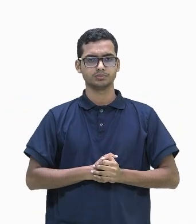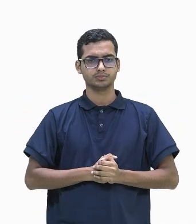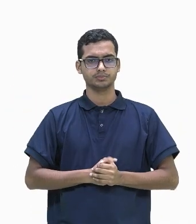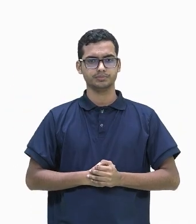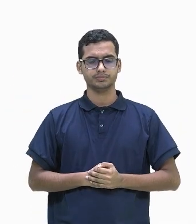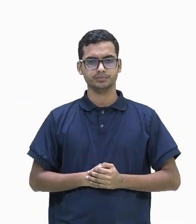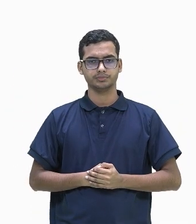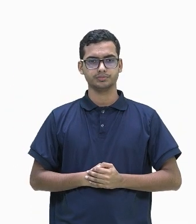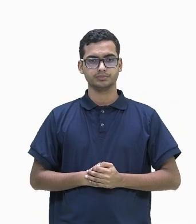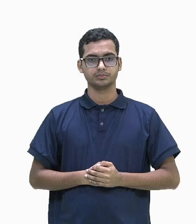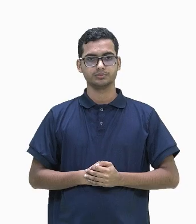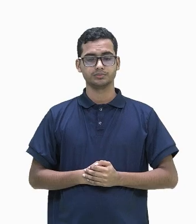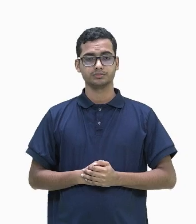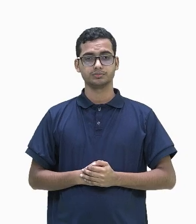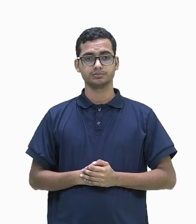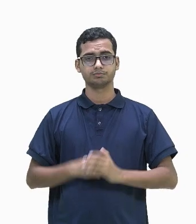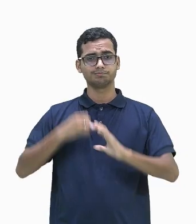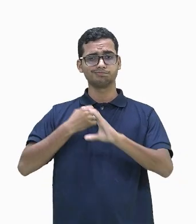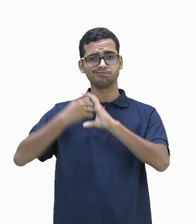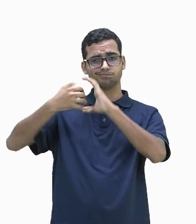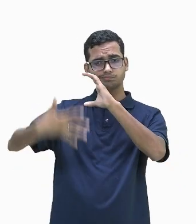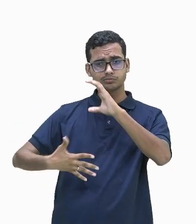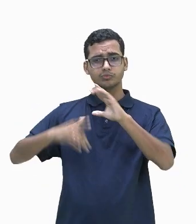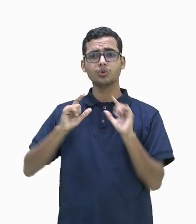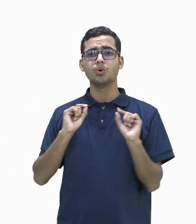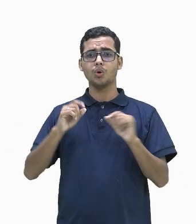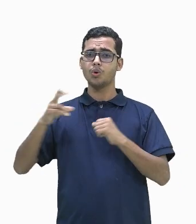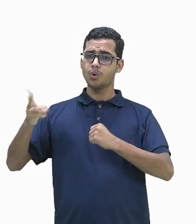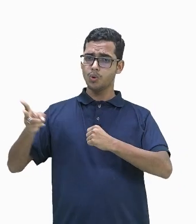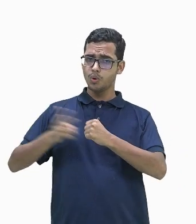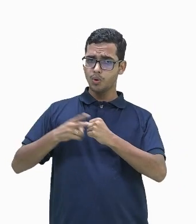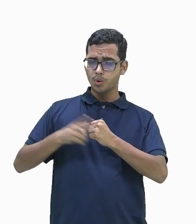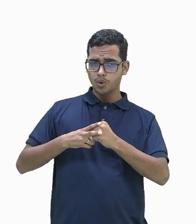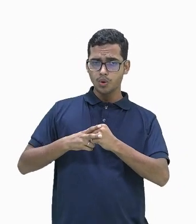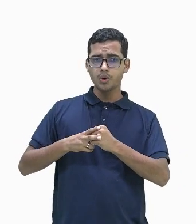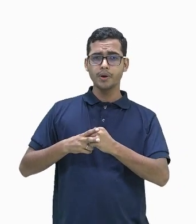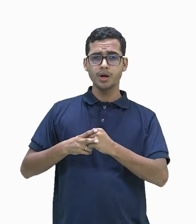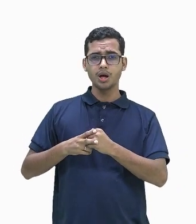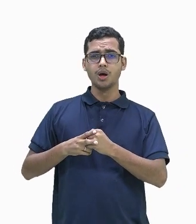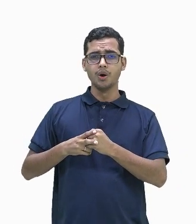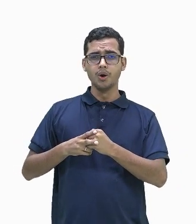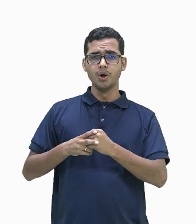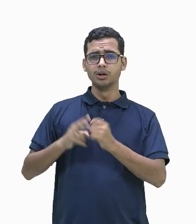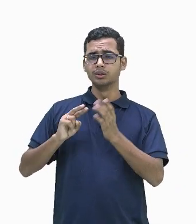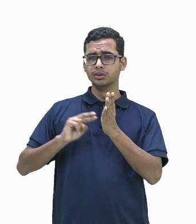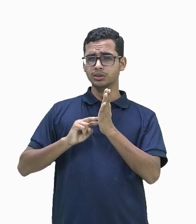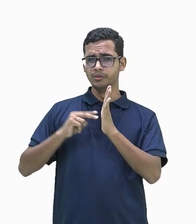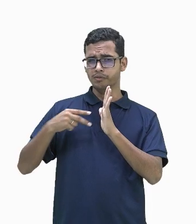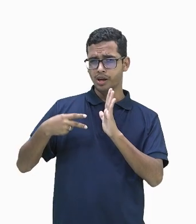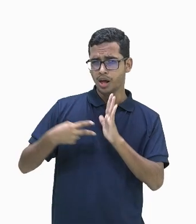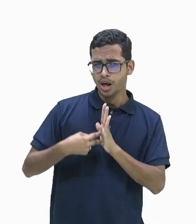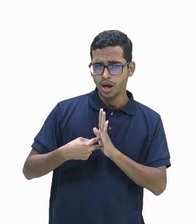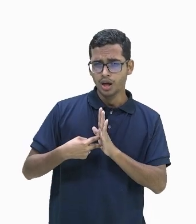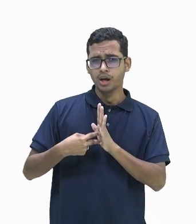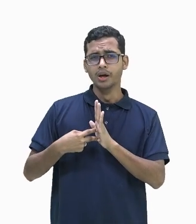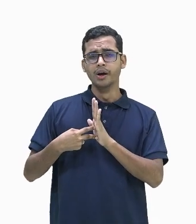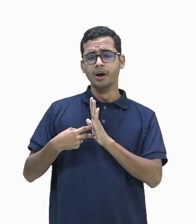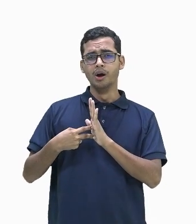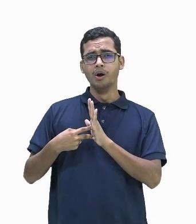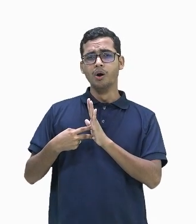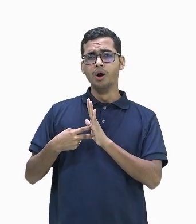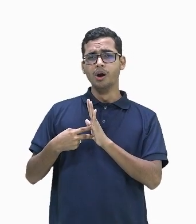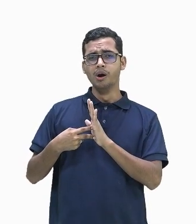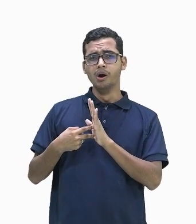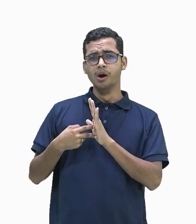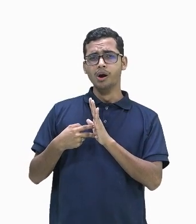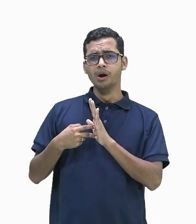vai se caracterizar porque ele traz um verbo que é do tipo não significativo. Ou seja, é um verbo cuja